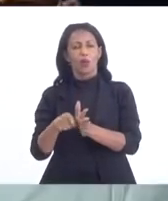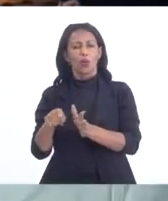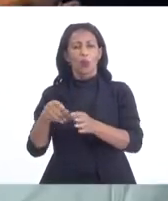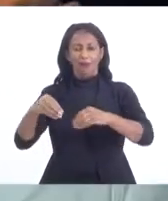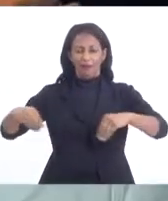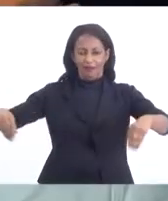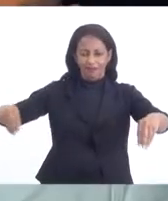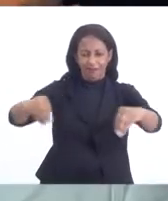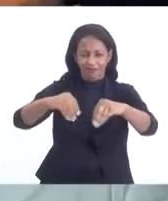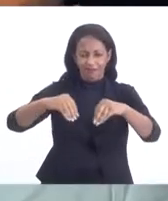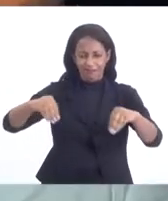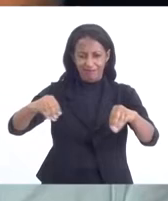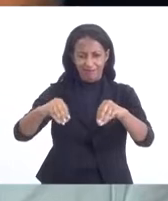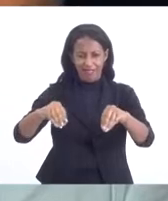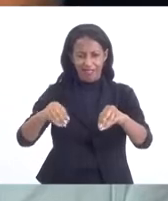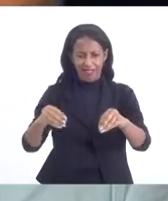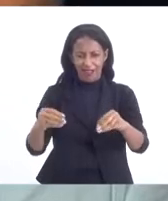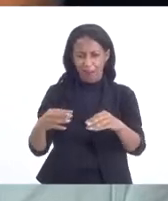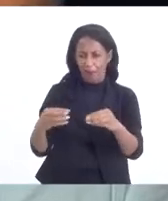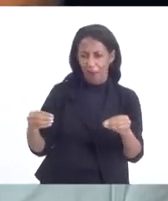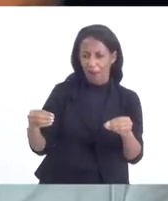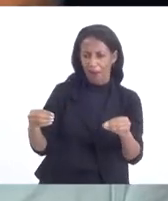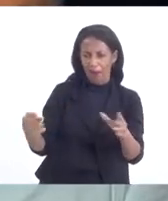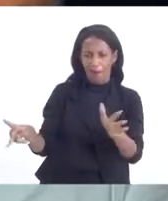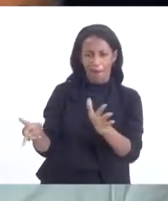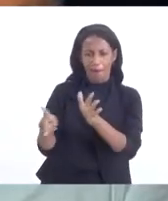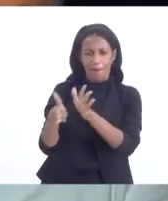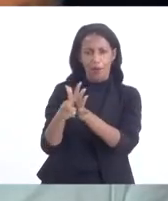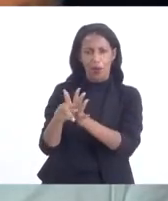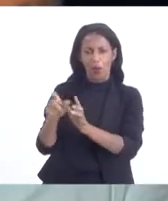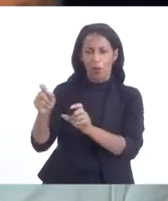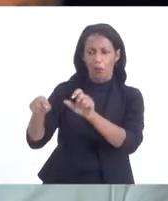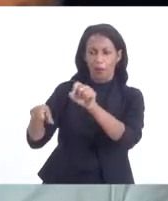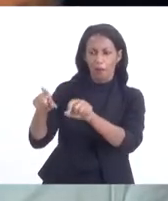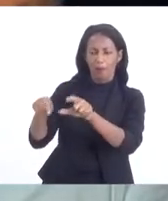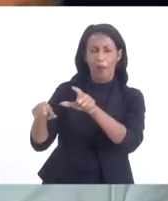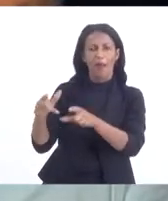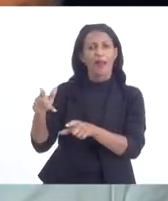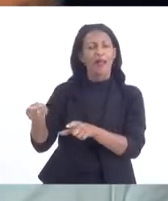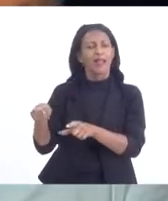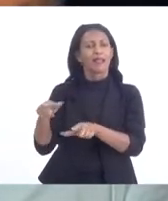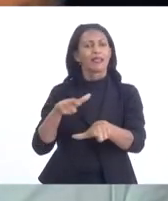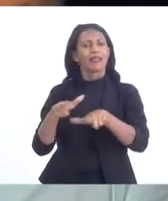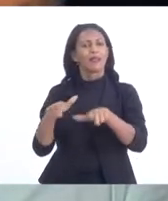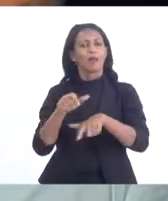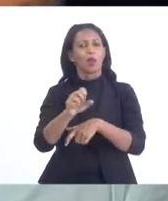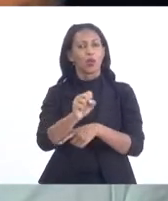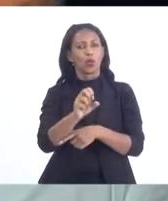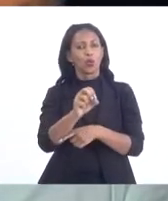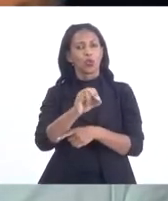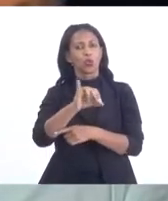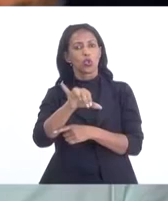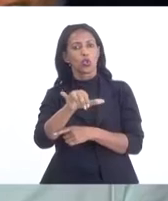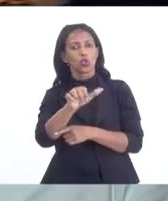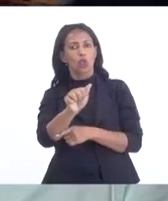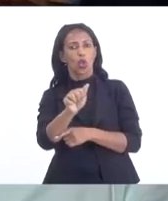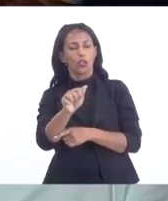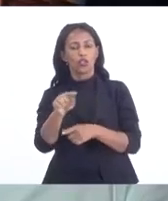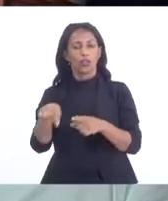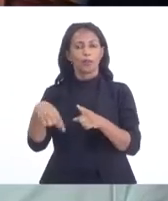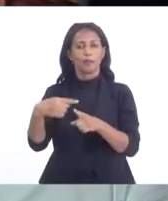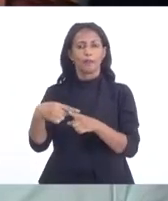de se plantar grão. E aí, grão, basicamente, a gente trabalhou com milho e com soja. Esse estudo